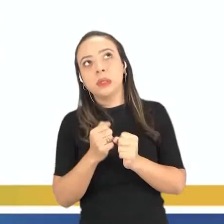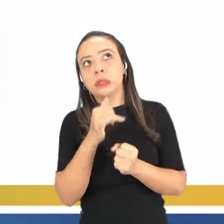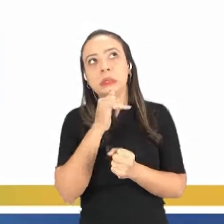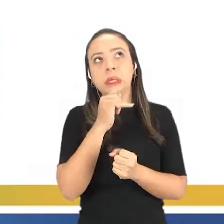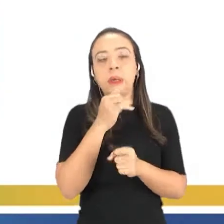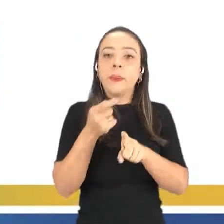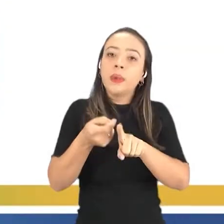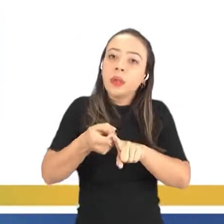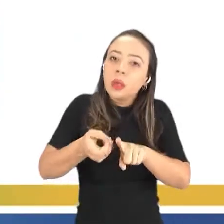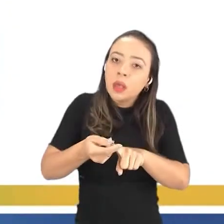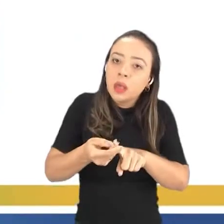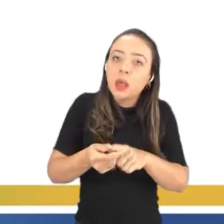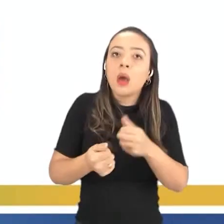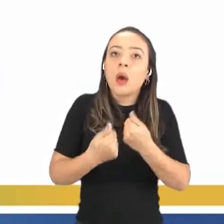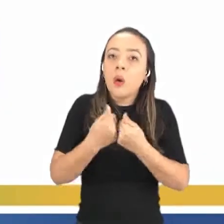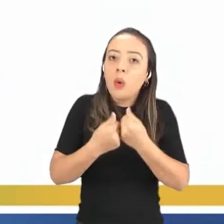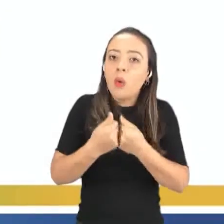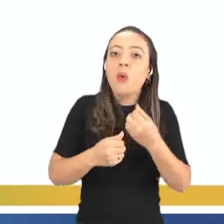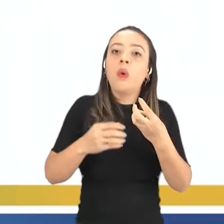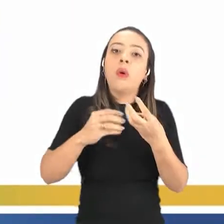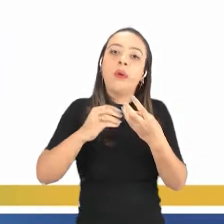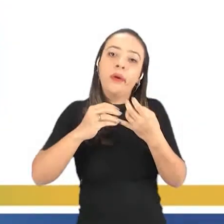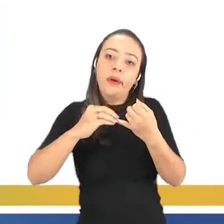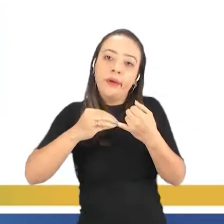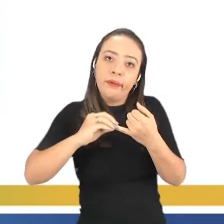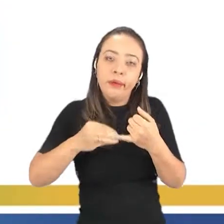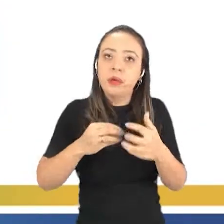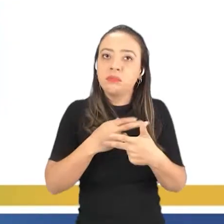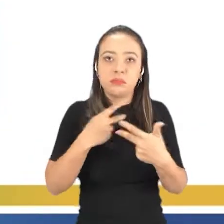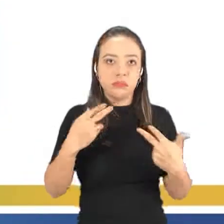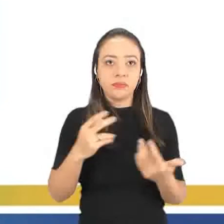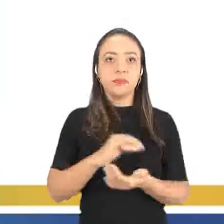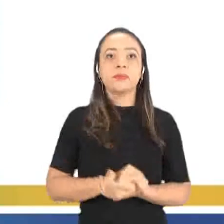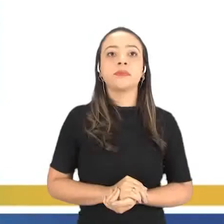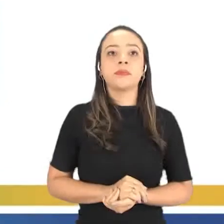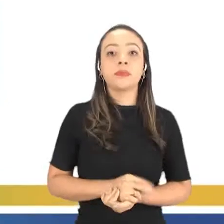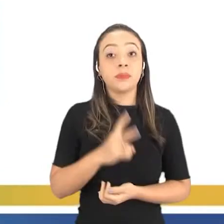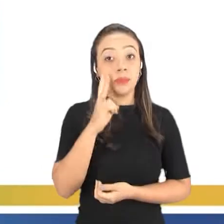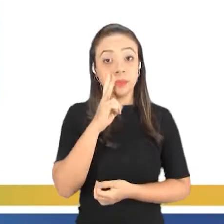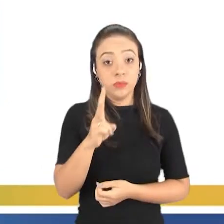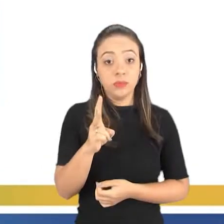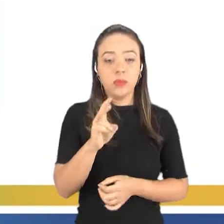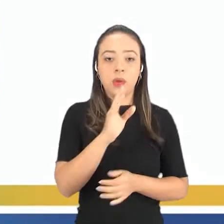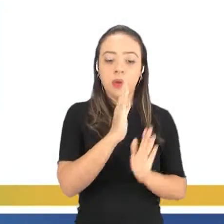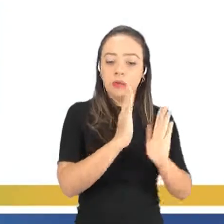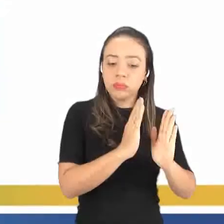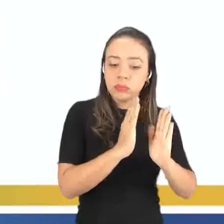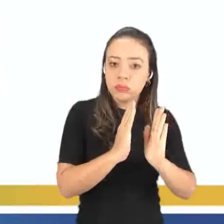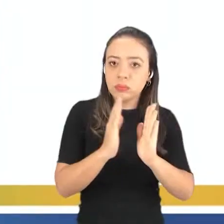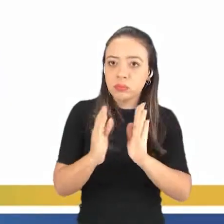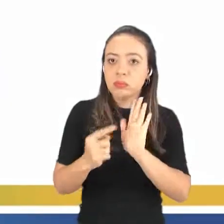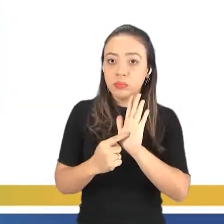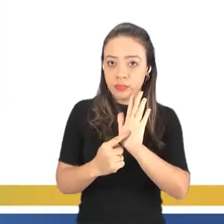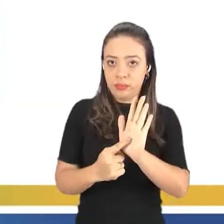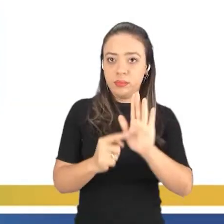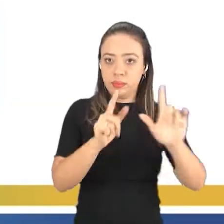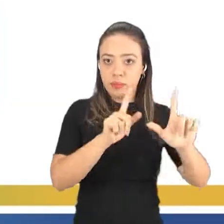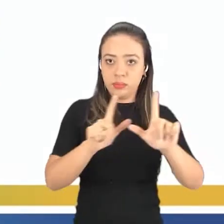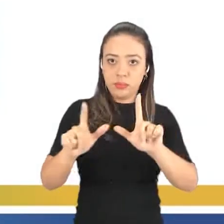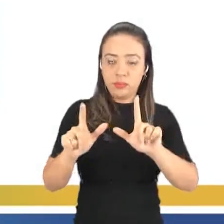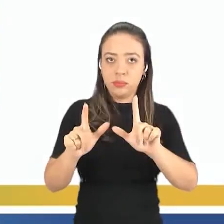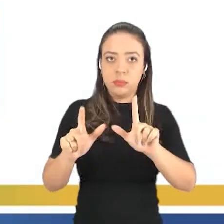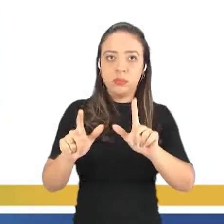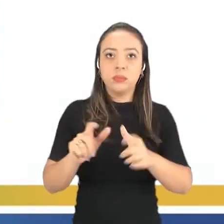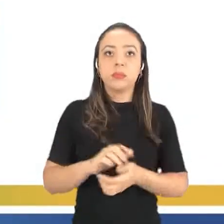ser milho, arroz, feijão ou outro que você tiver. Siga o passo a passo que está sendo mostrado aí nas